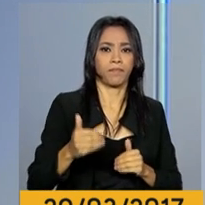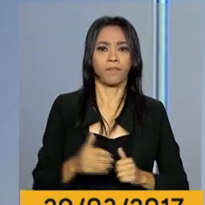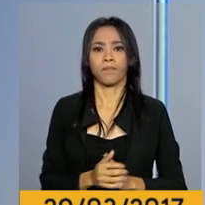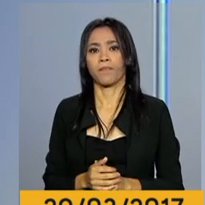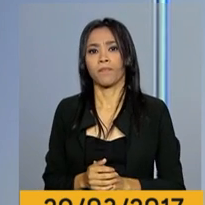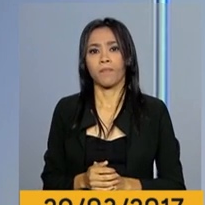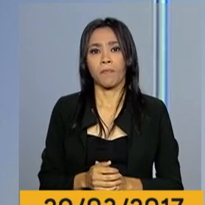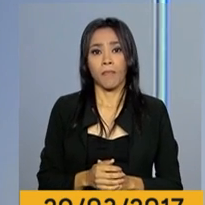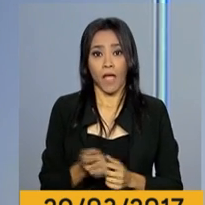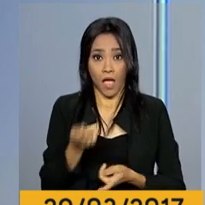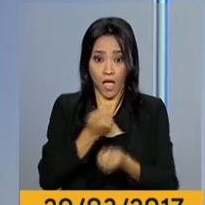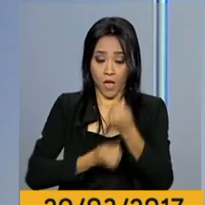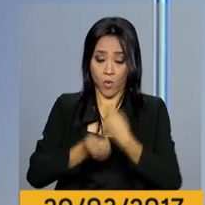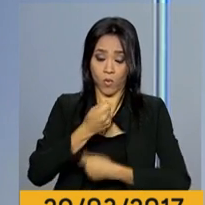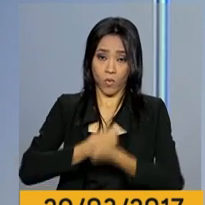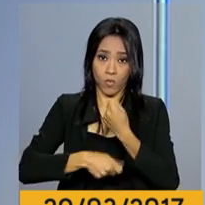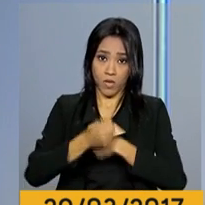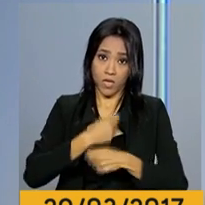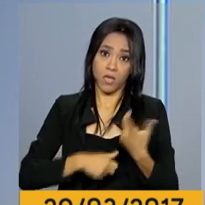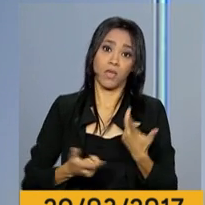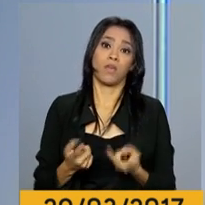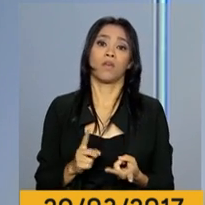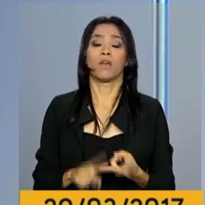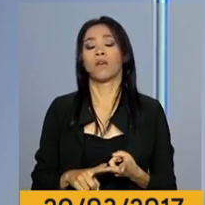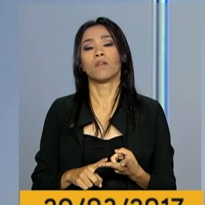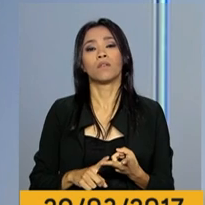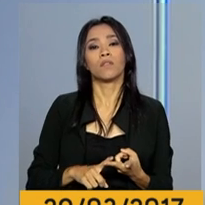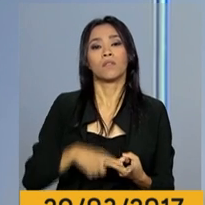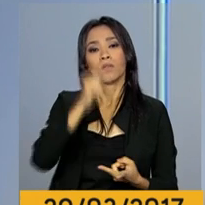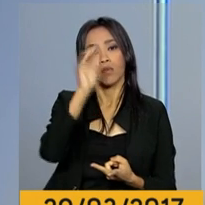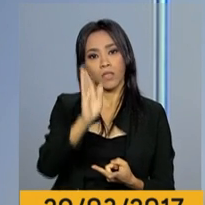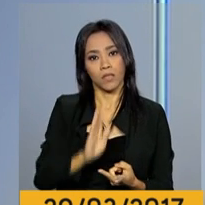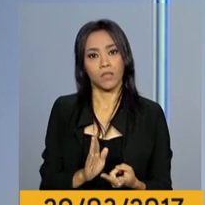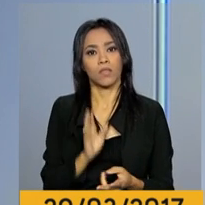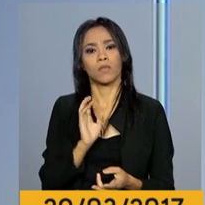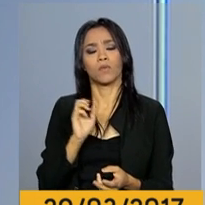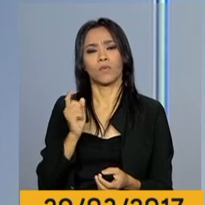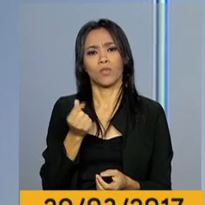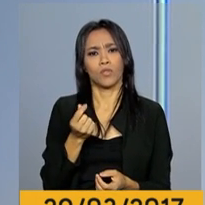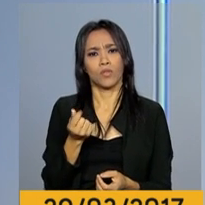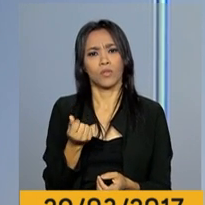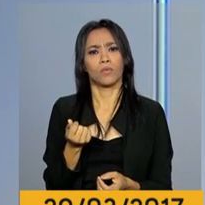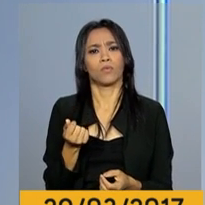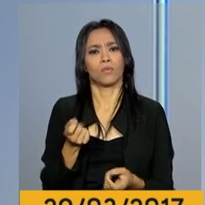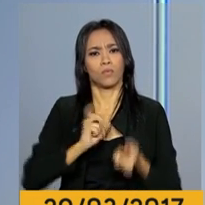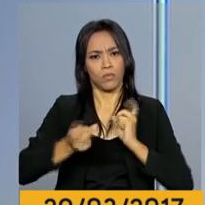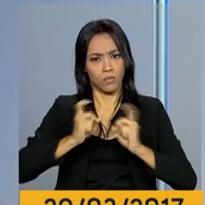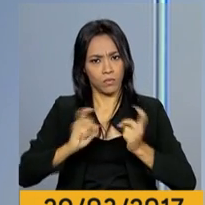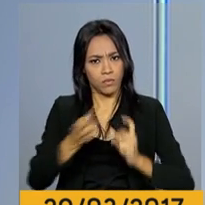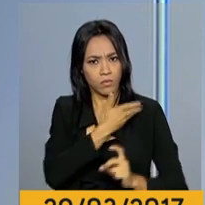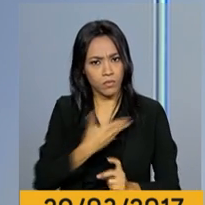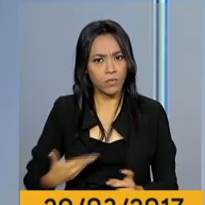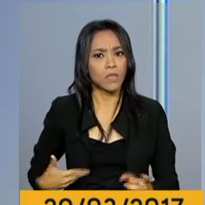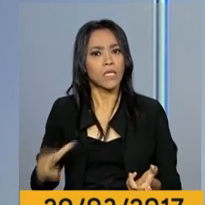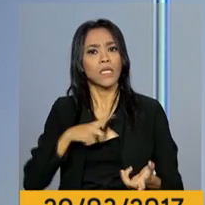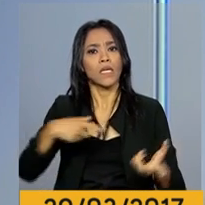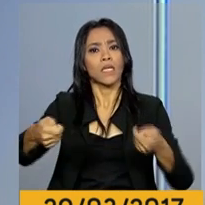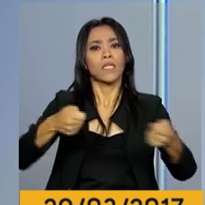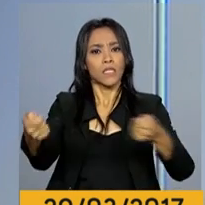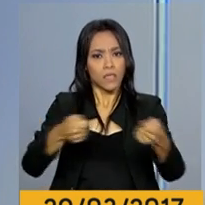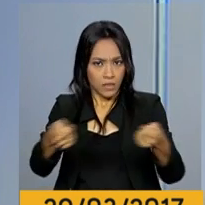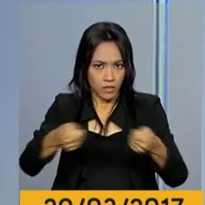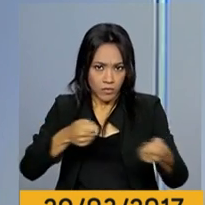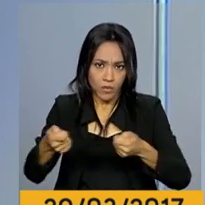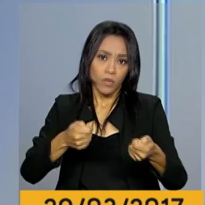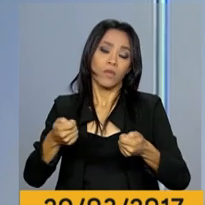a economia nacional às finanças públicas possam estar mais equilibradas e não possa gerar o